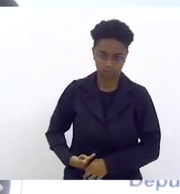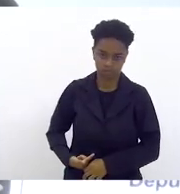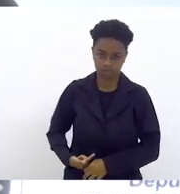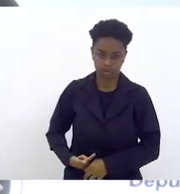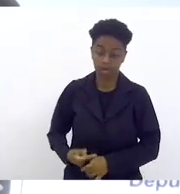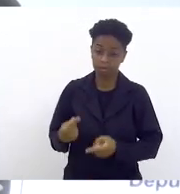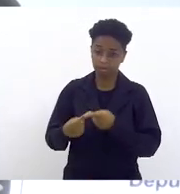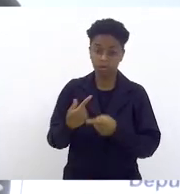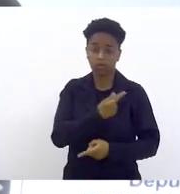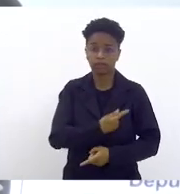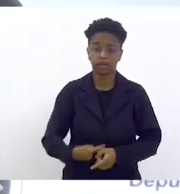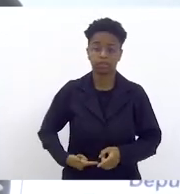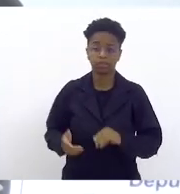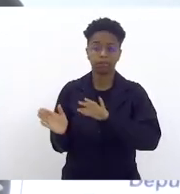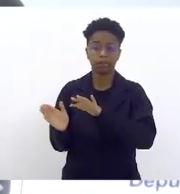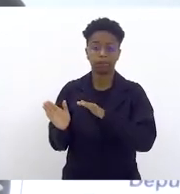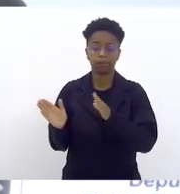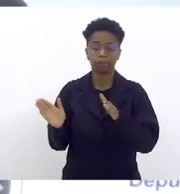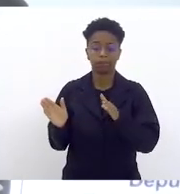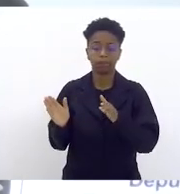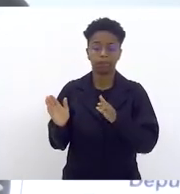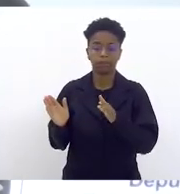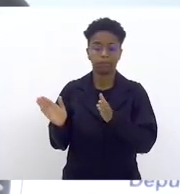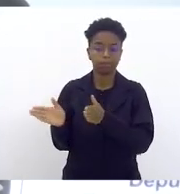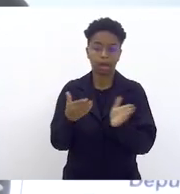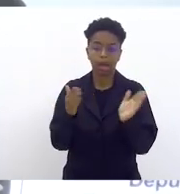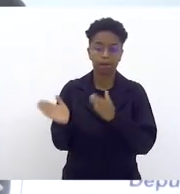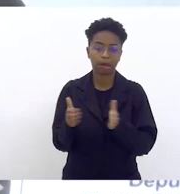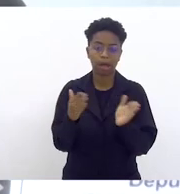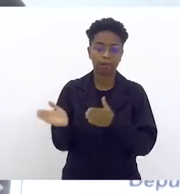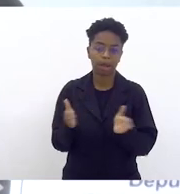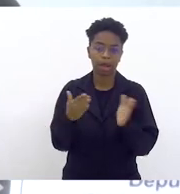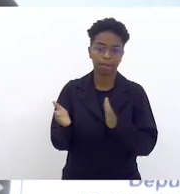os governos passam e o estado permanece